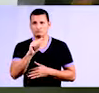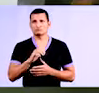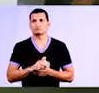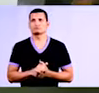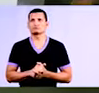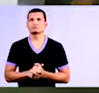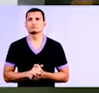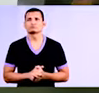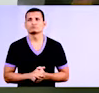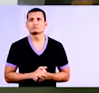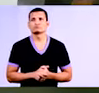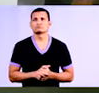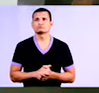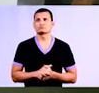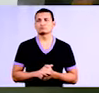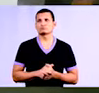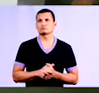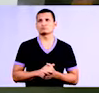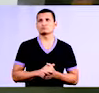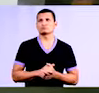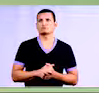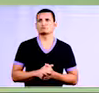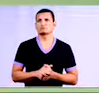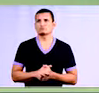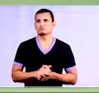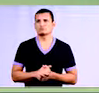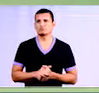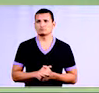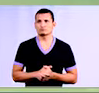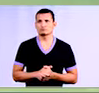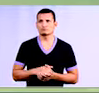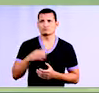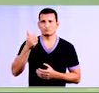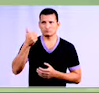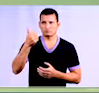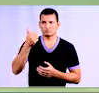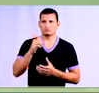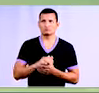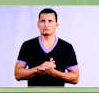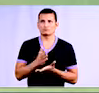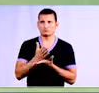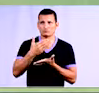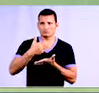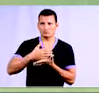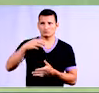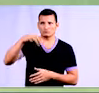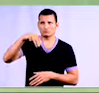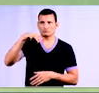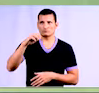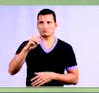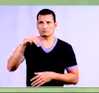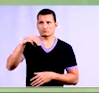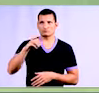A primeira, nós vamos já iniciar aqui, particionando a memória. Nós já estamos falando de